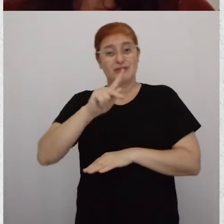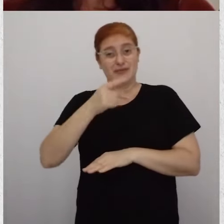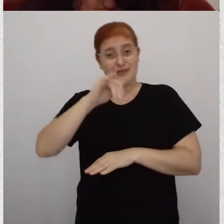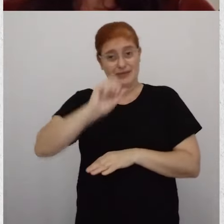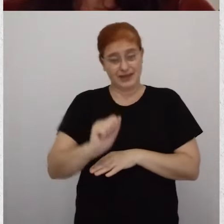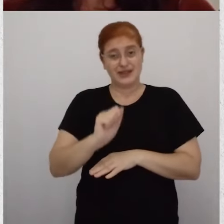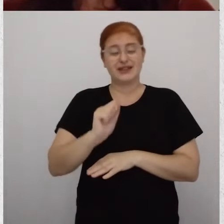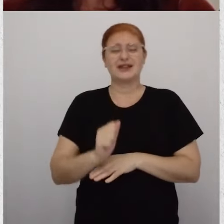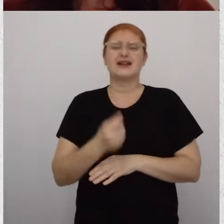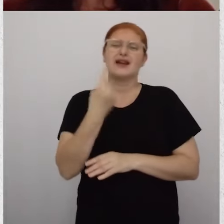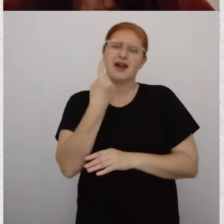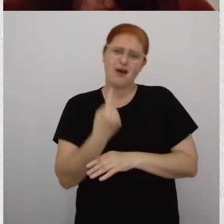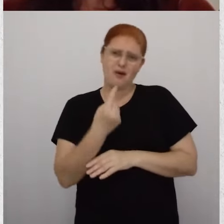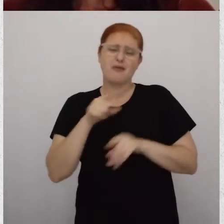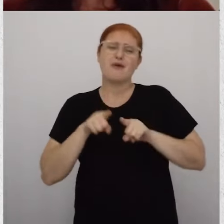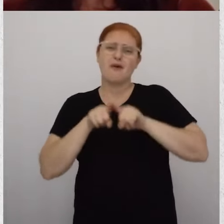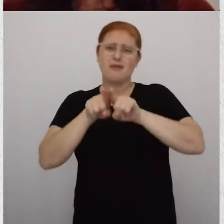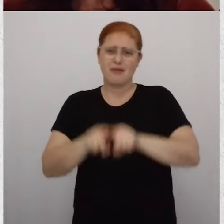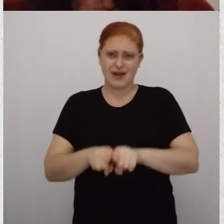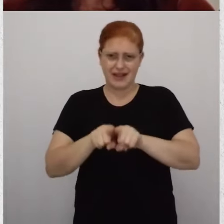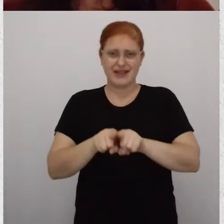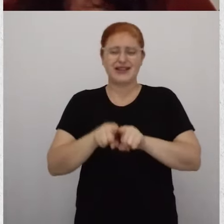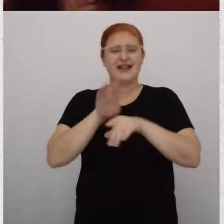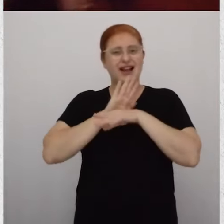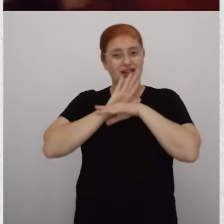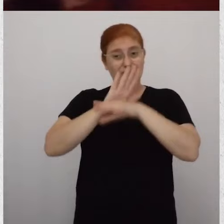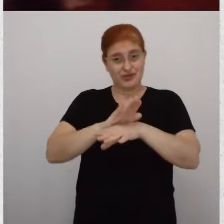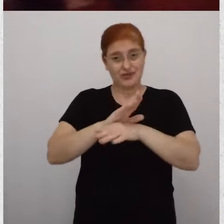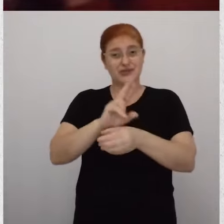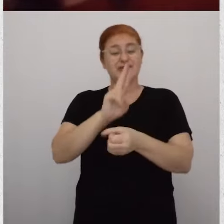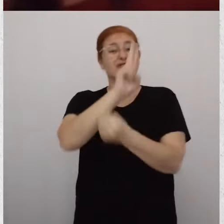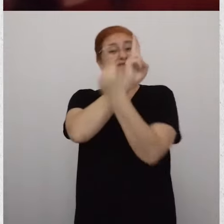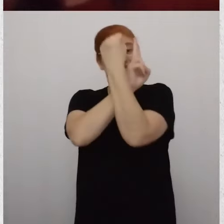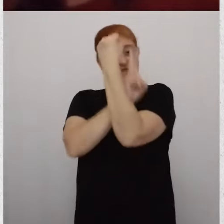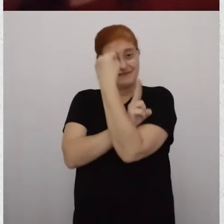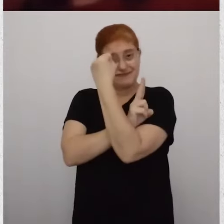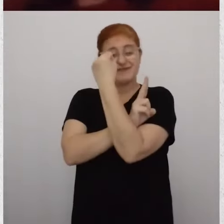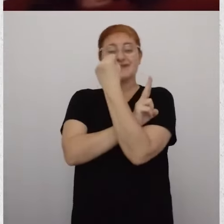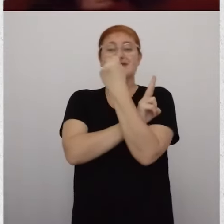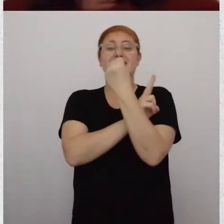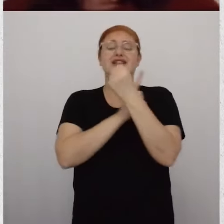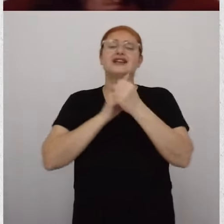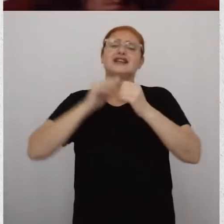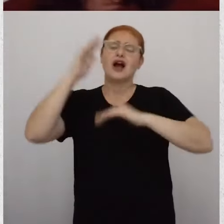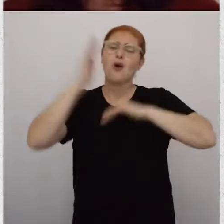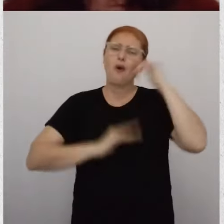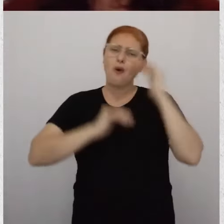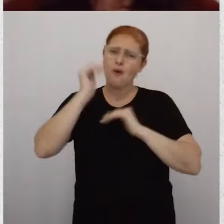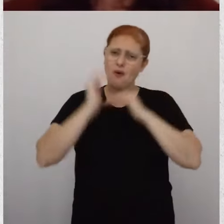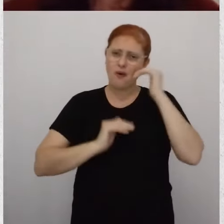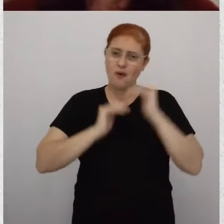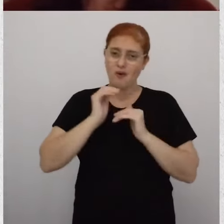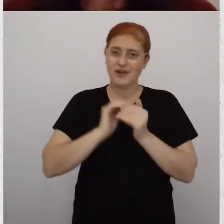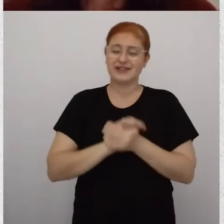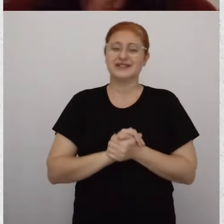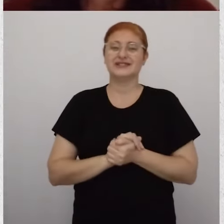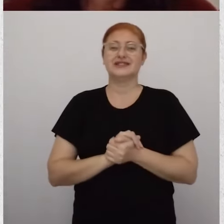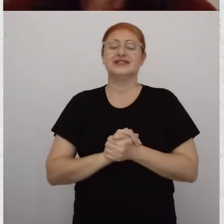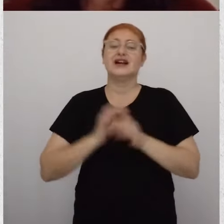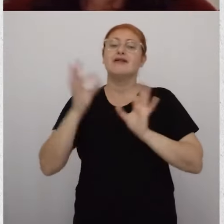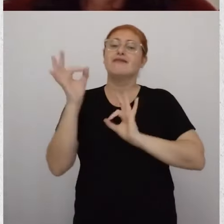que é uma das companheiras colaboradoras da Universidade Livre Feminista, que está construindo